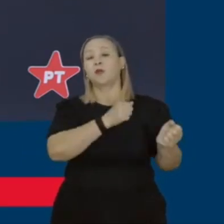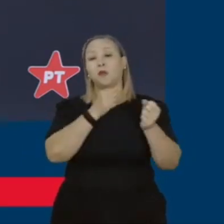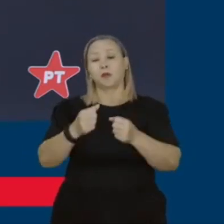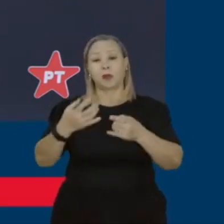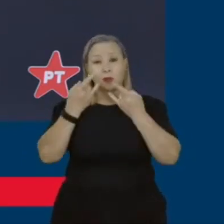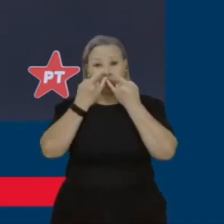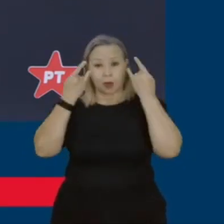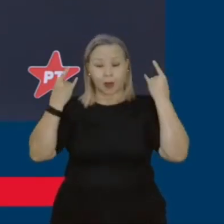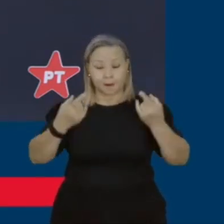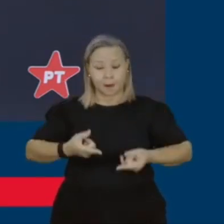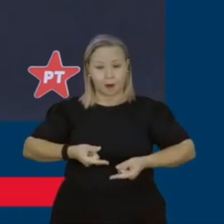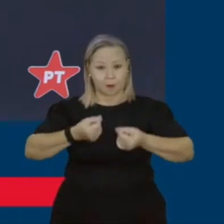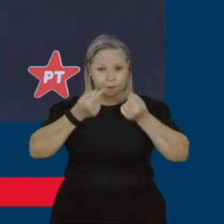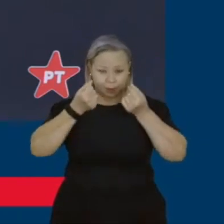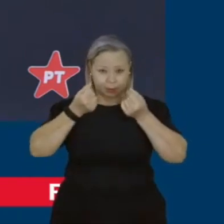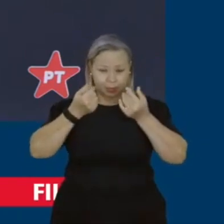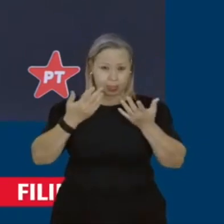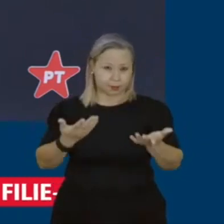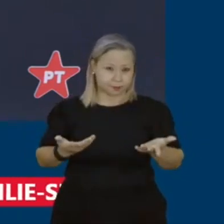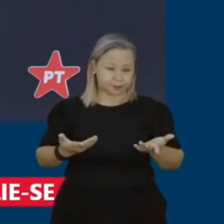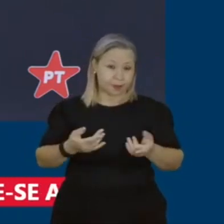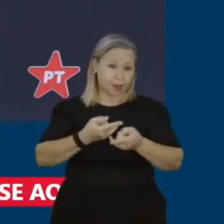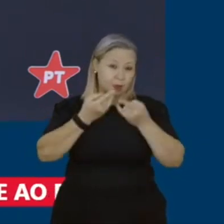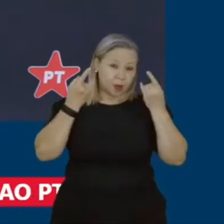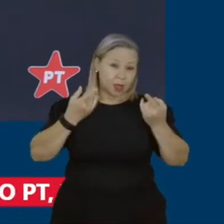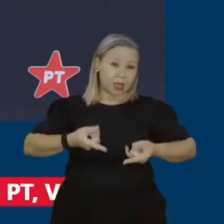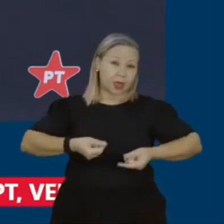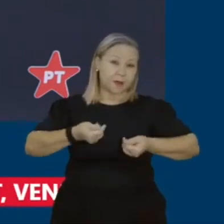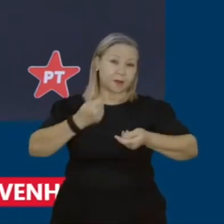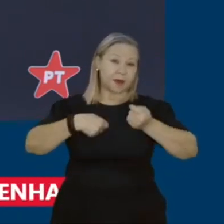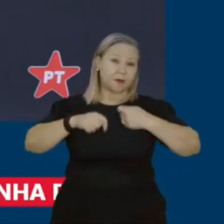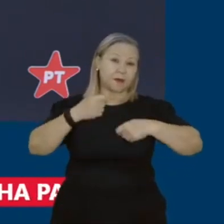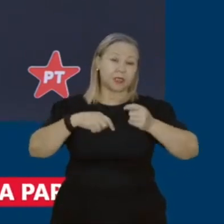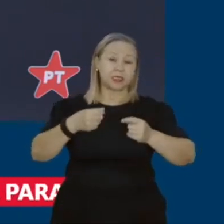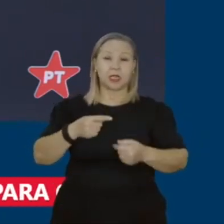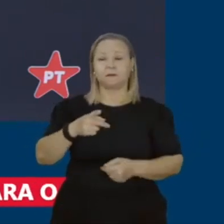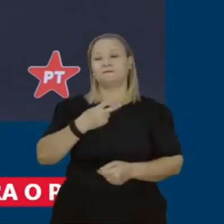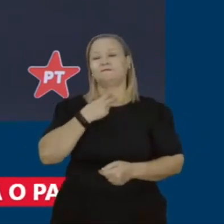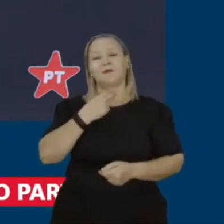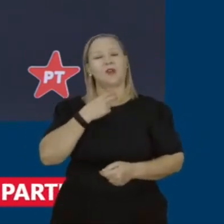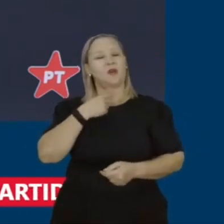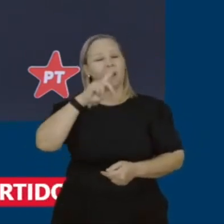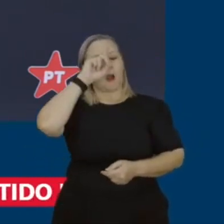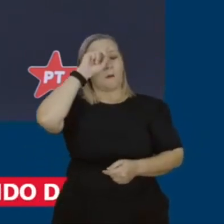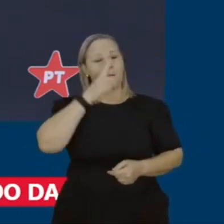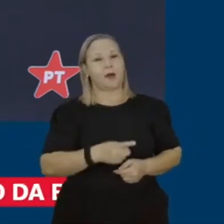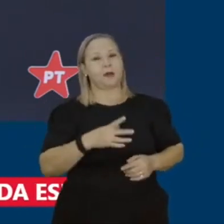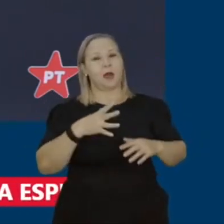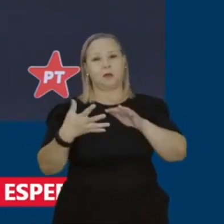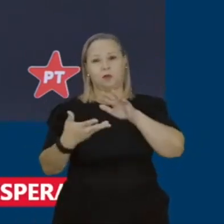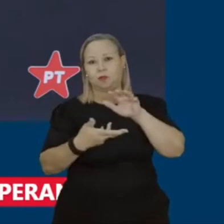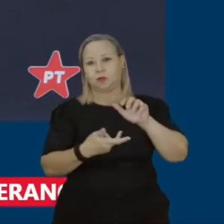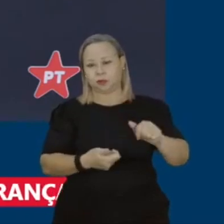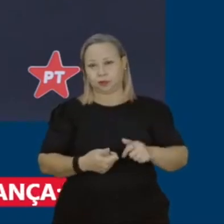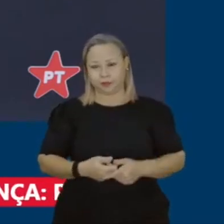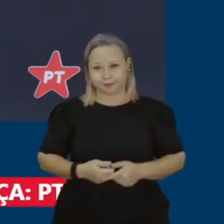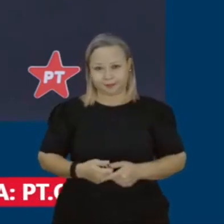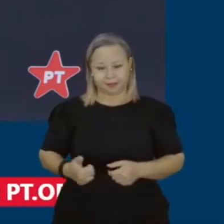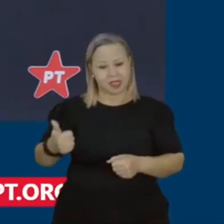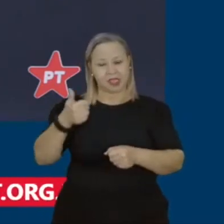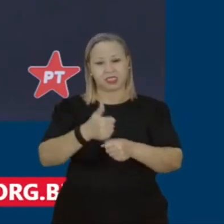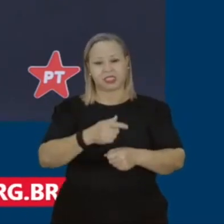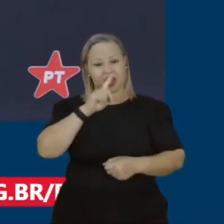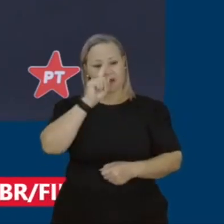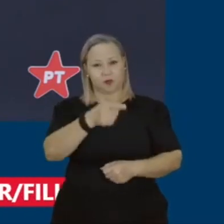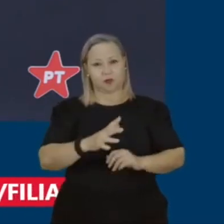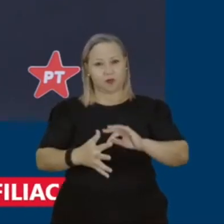financeiro. Isso é horrível. O capital financeiro não pode comandar o mundo. O pessoal fala a